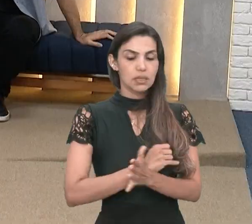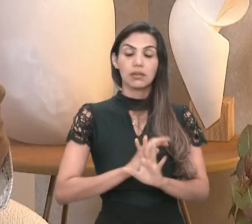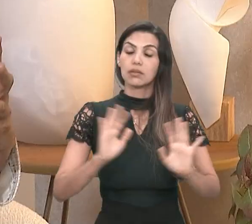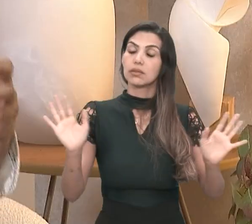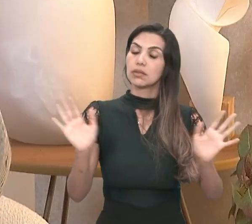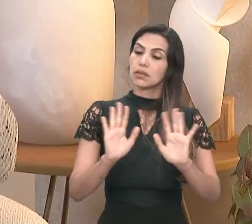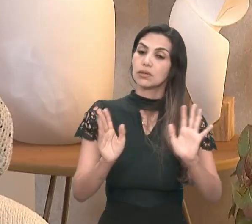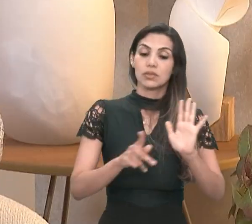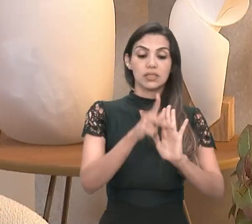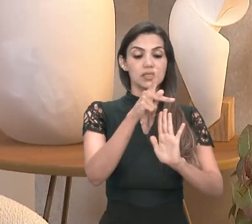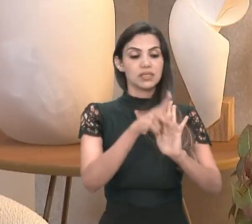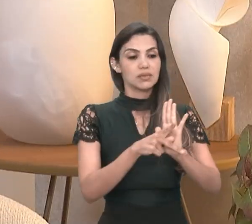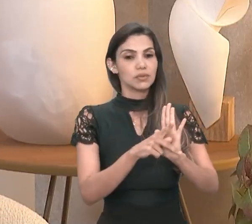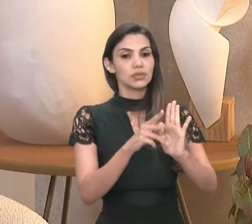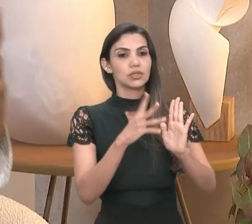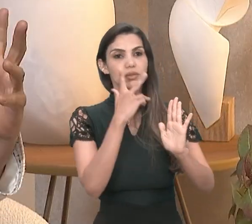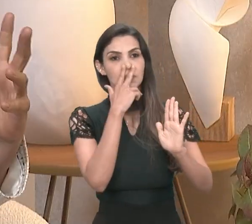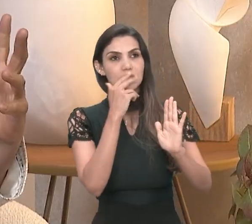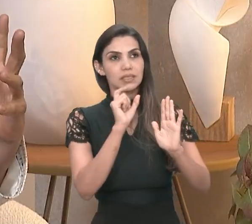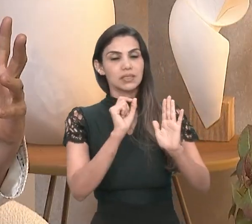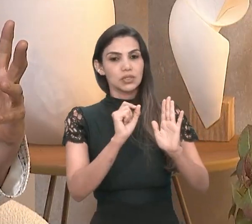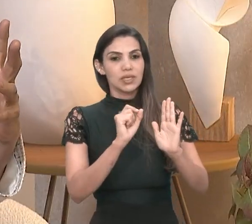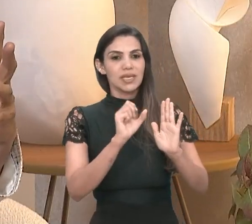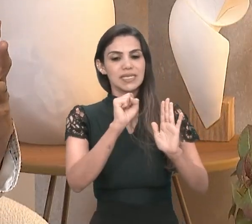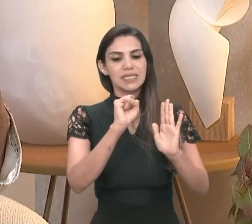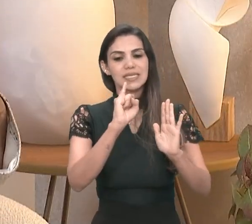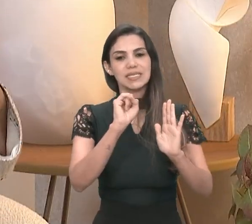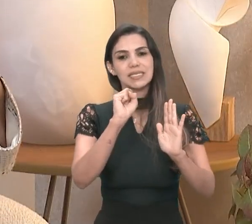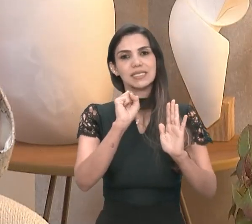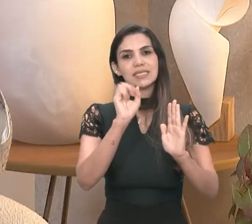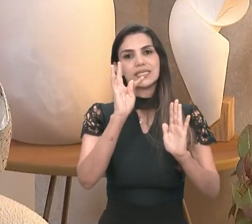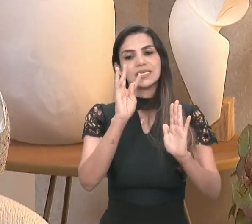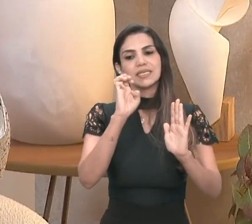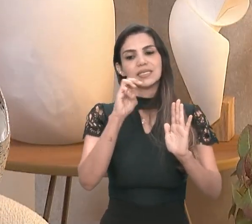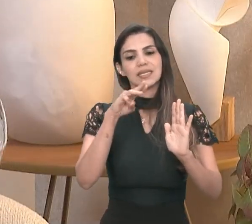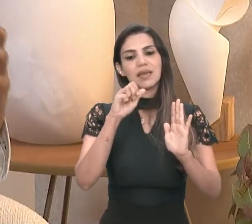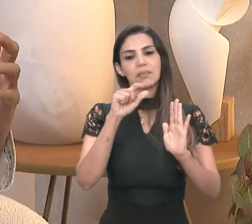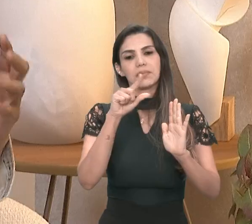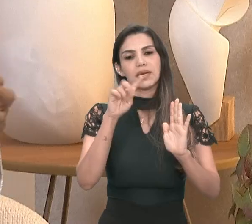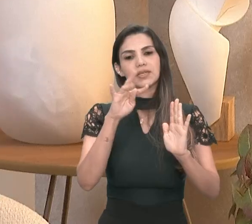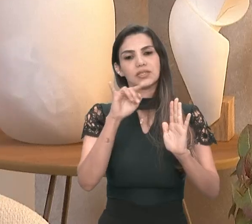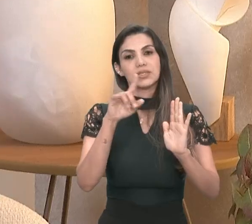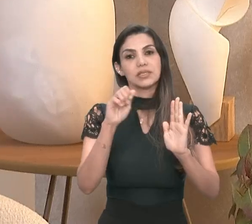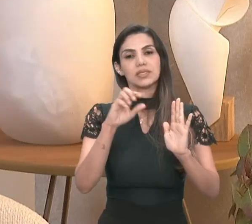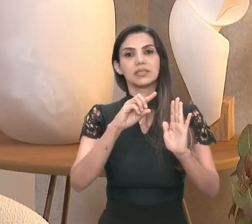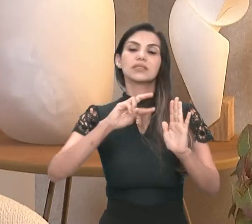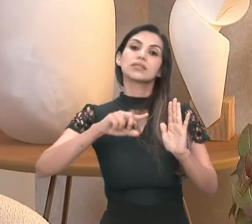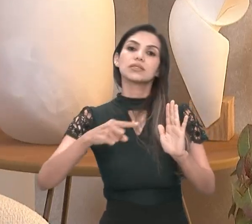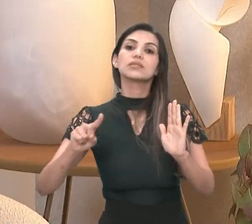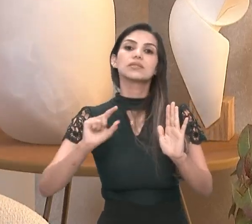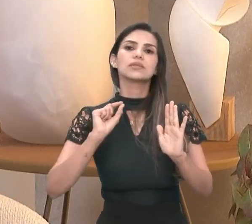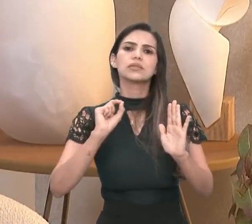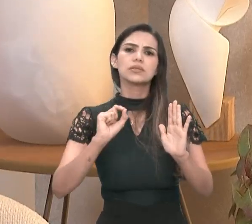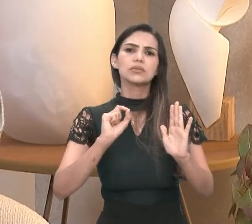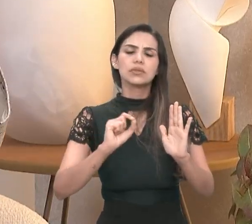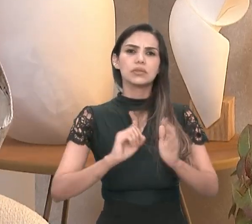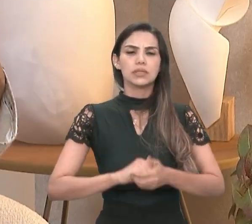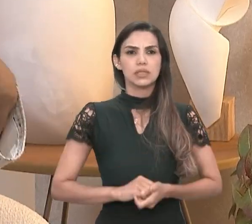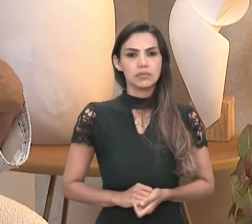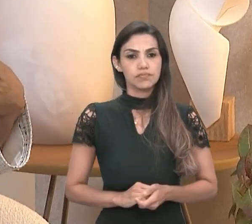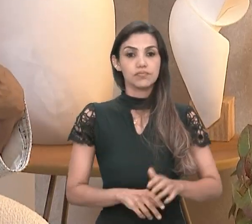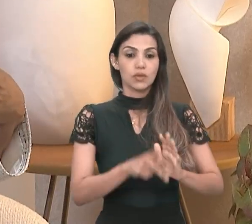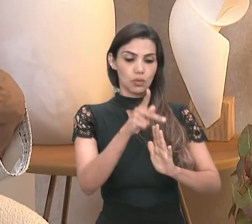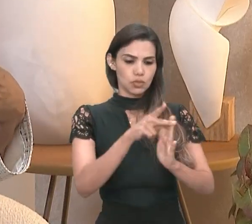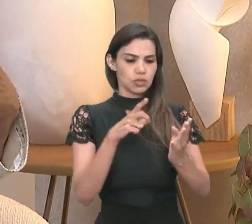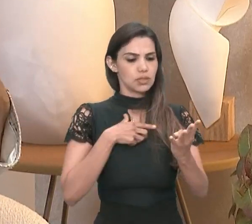do que acontece. Quando eu falo sistematização, ele começa com 4 eixos, mas ele é um programa que ele